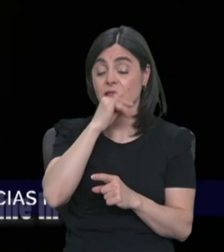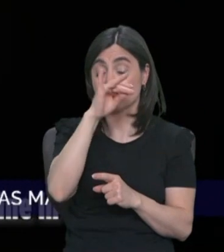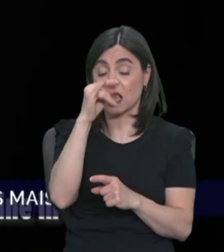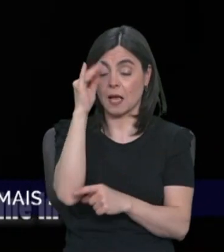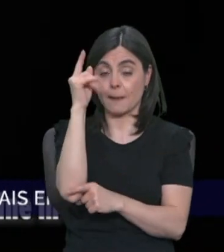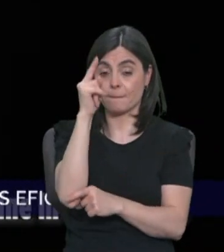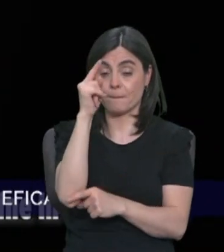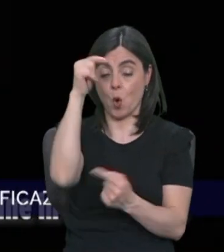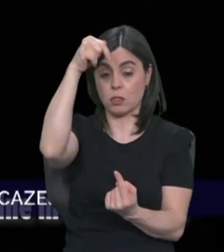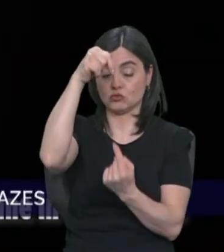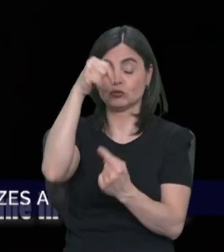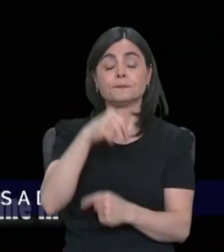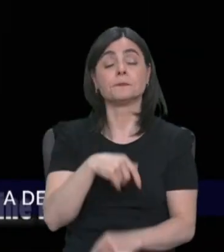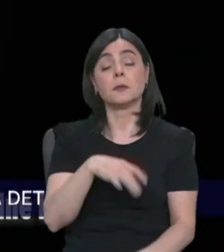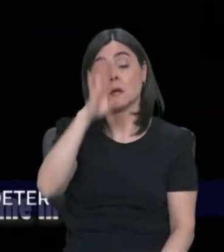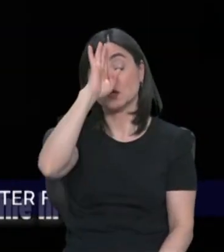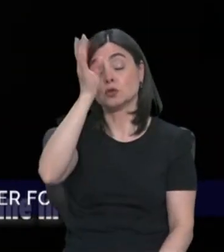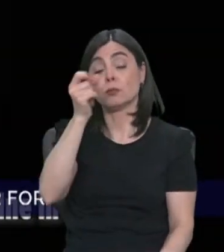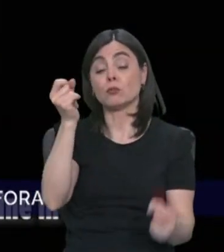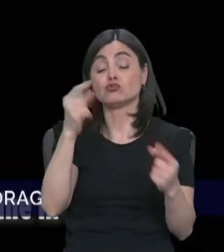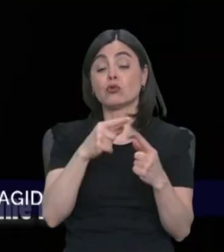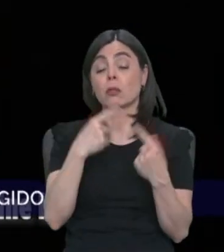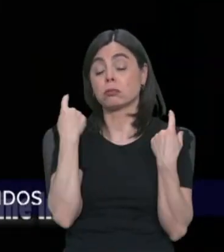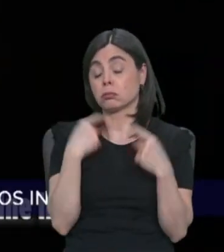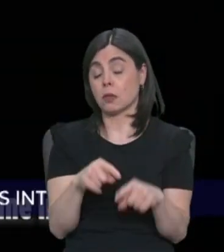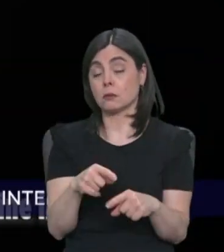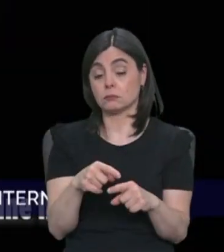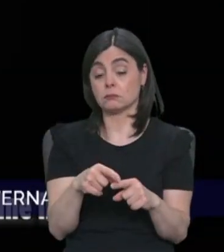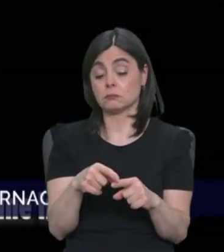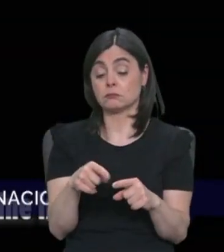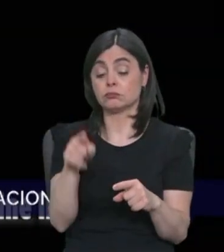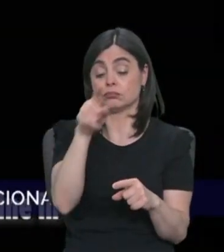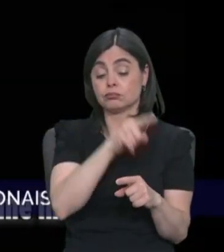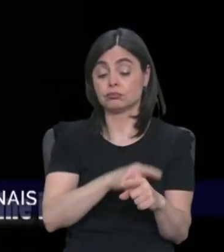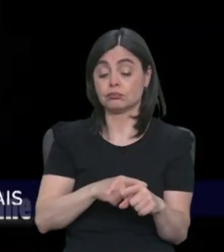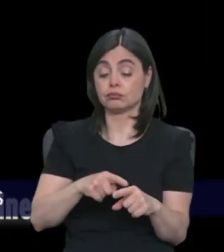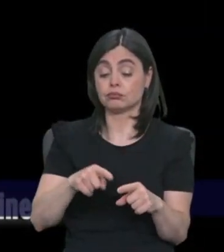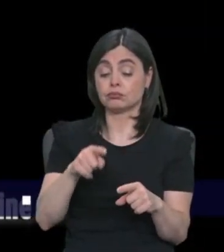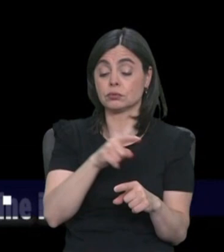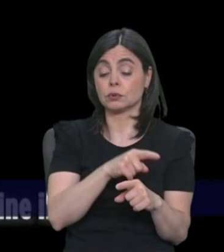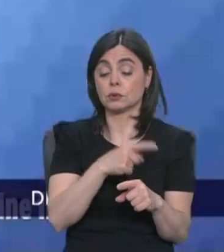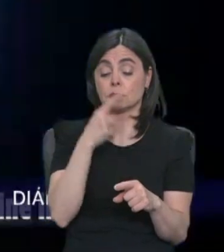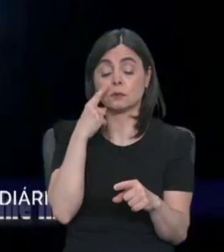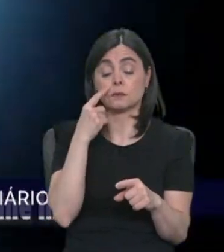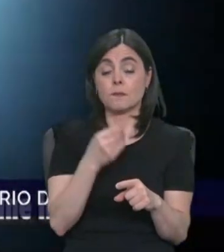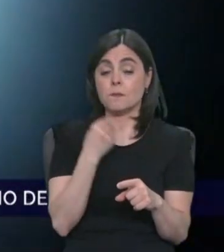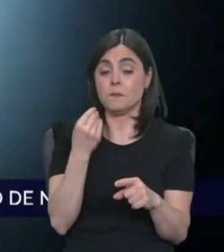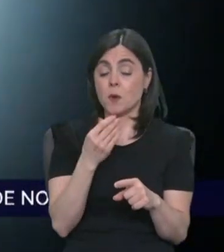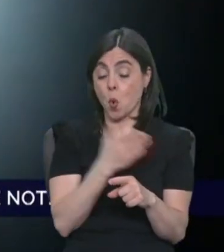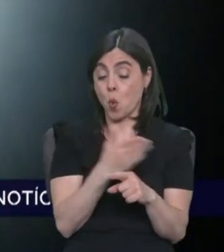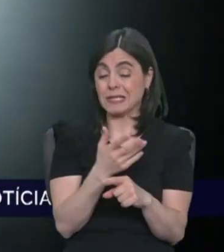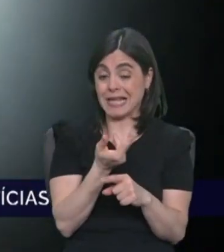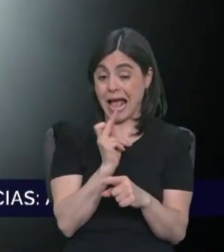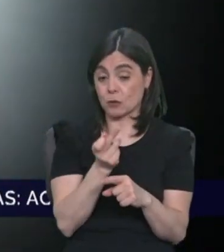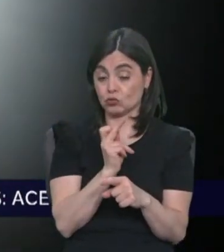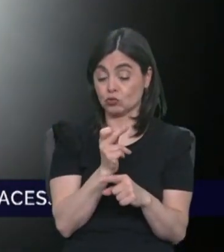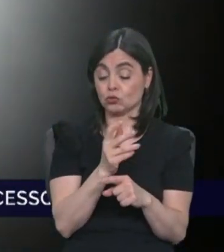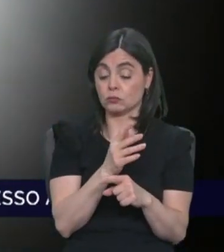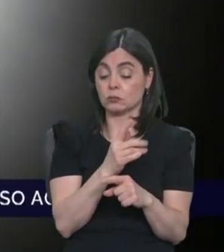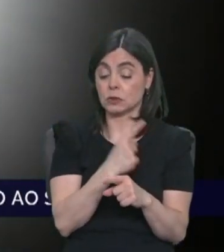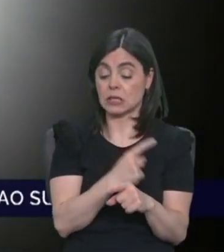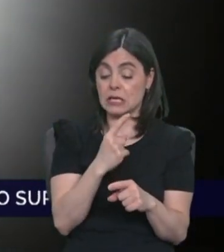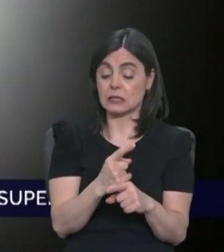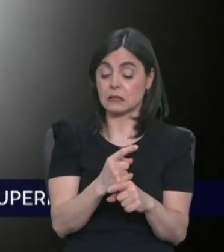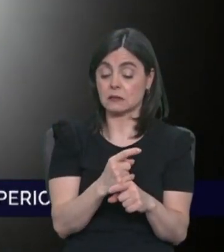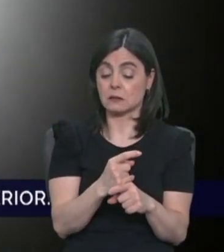Bom, nós sabemos que o Sol tem um ciclo magnético energético que nós conhecemos. O mais conhecido é de cerca de 11 anos. A cada 11 anos ele vai de um